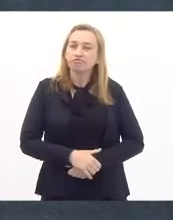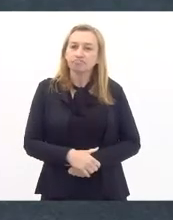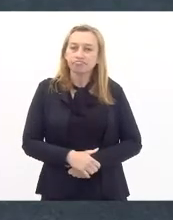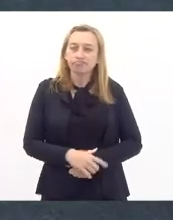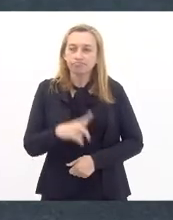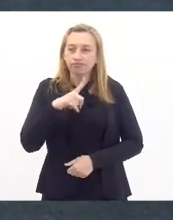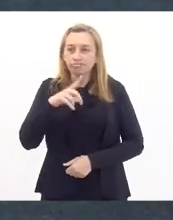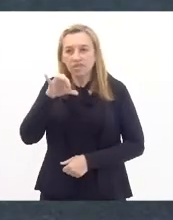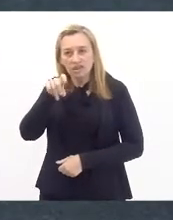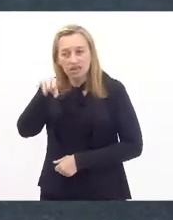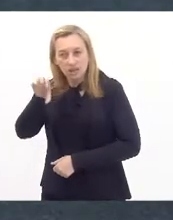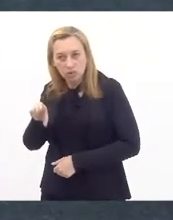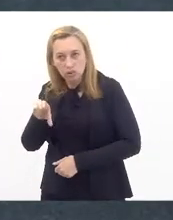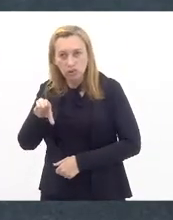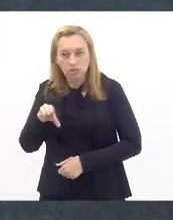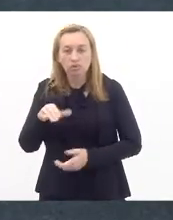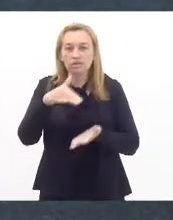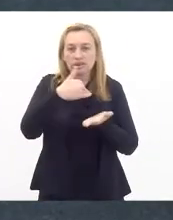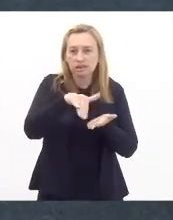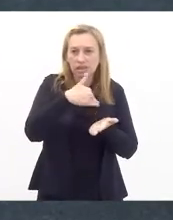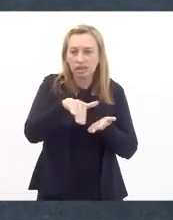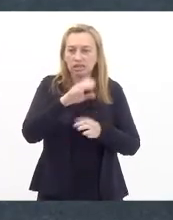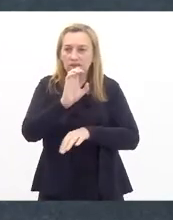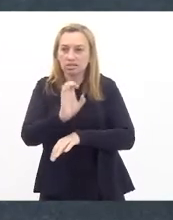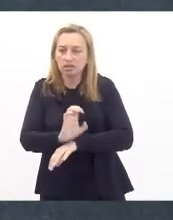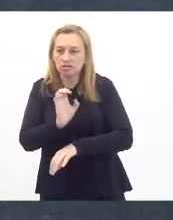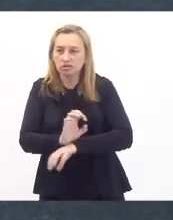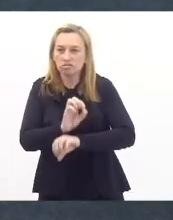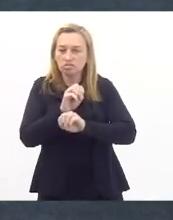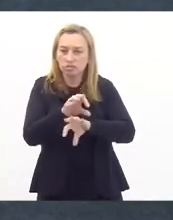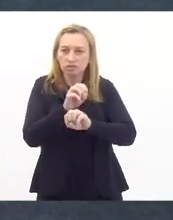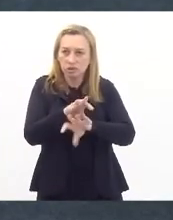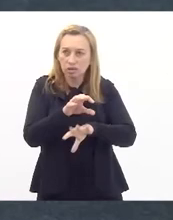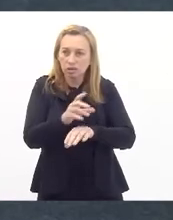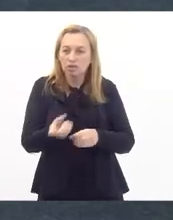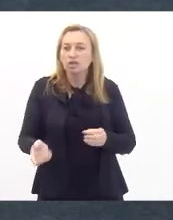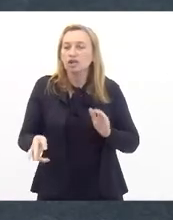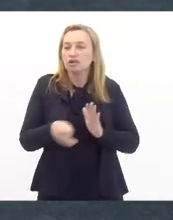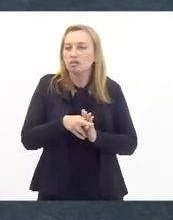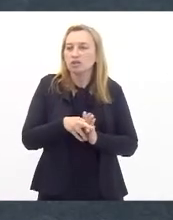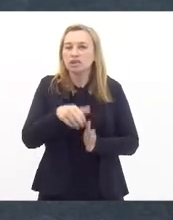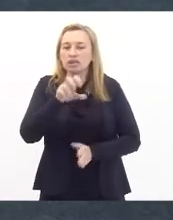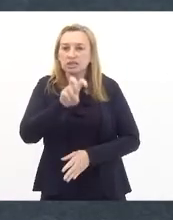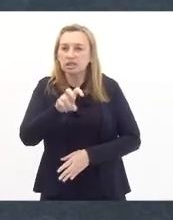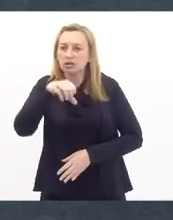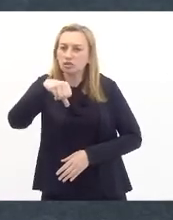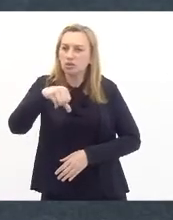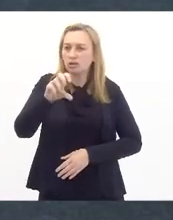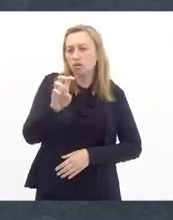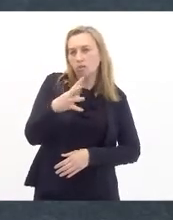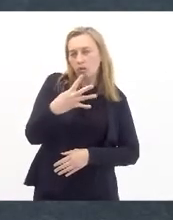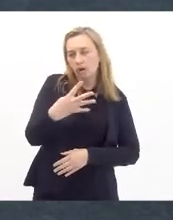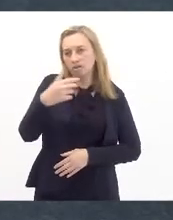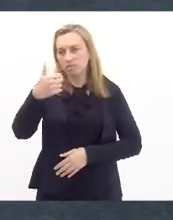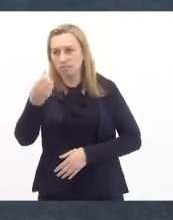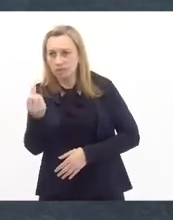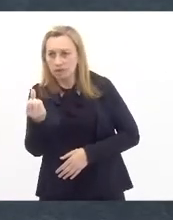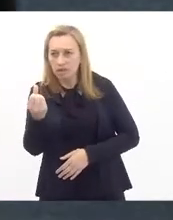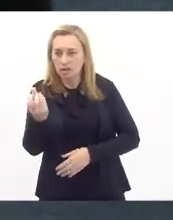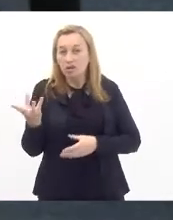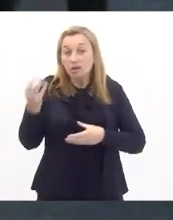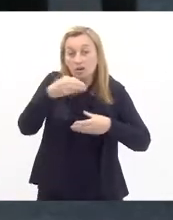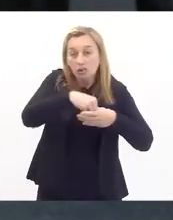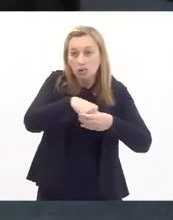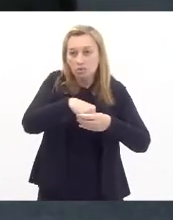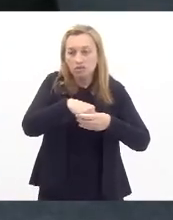Seduc na Secretaria Estadual de Educação a partir da resolução 594 meia ela prevê a